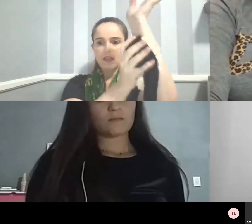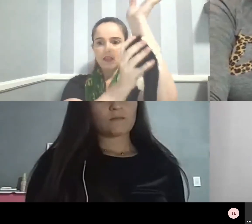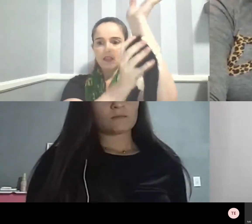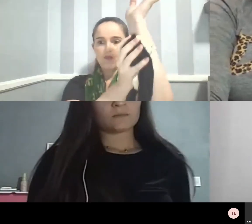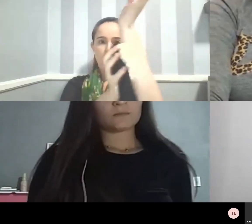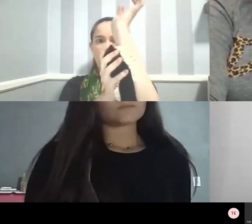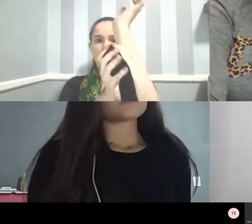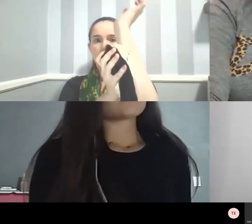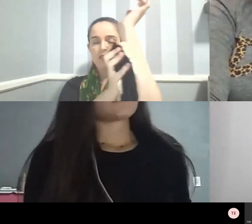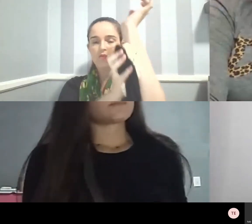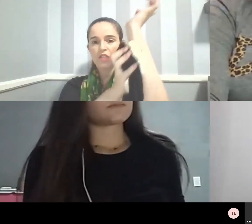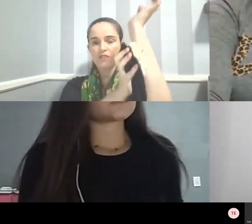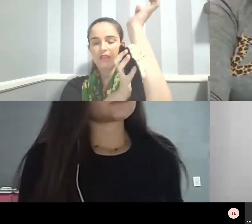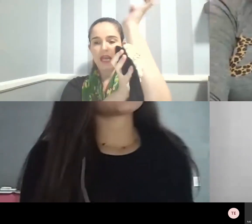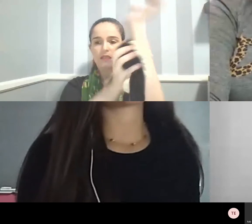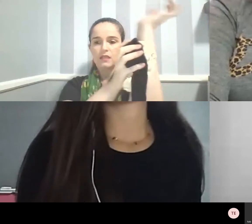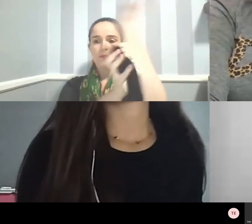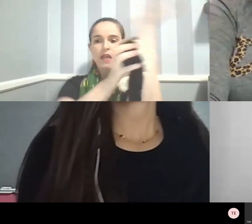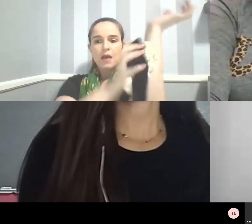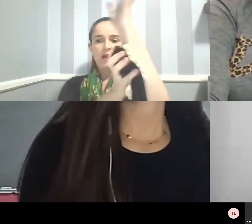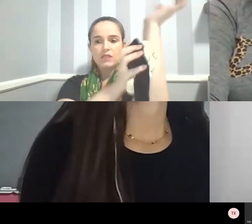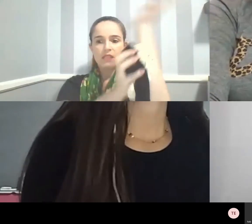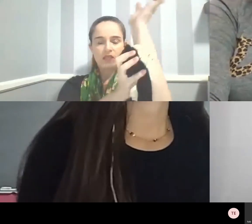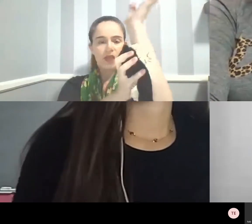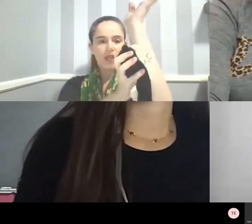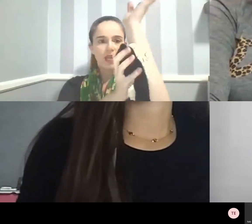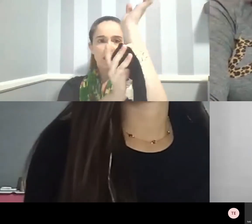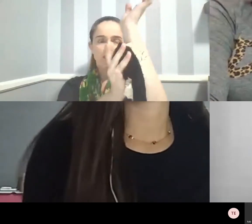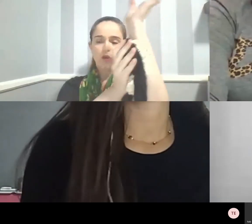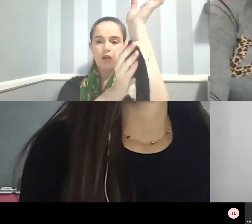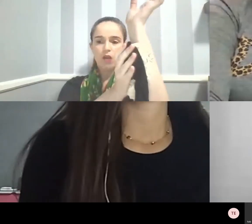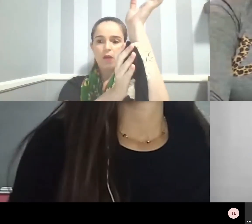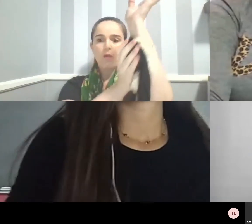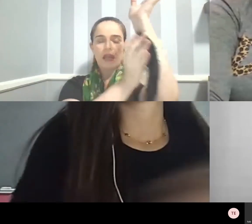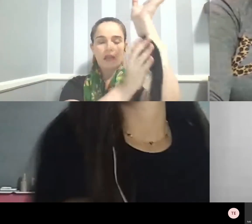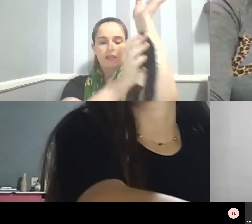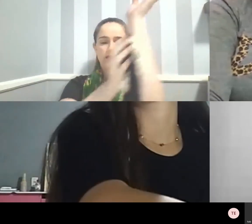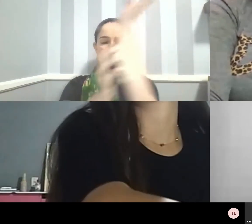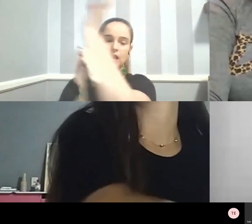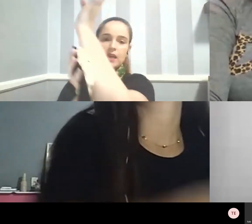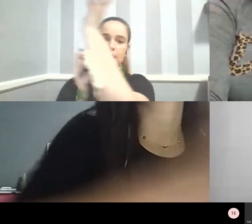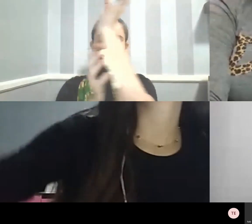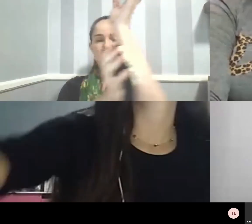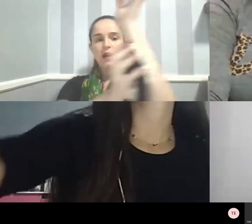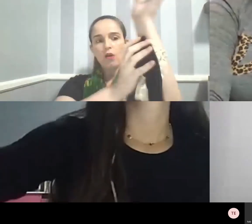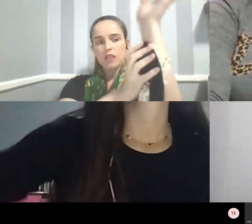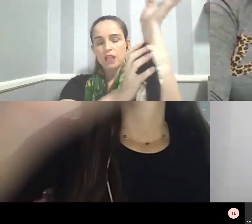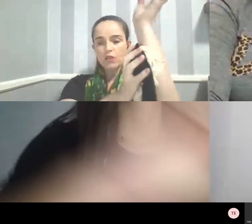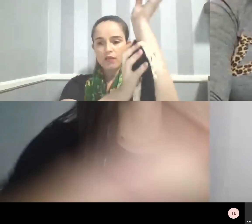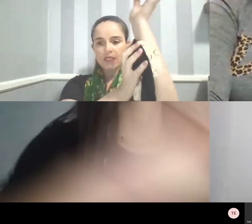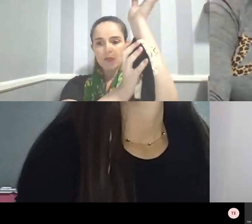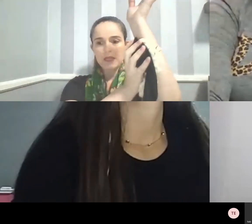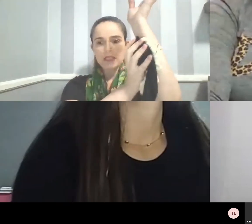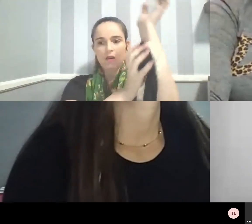compressa escura. Por que eu coloquei as cores diferentes? Para vocês verem que eu estou colocando uma compressa em cima da